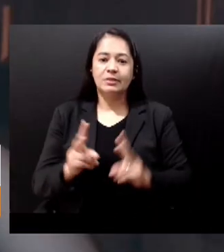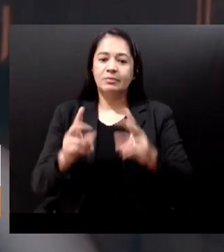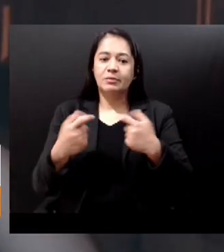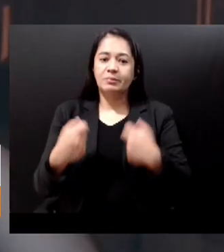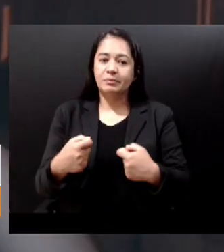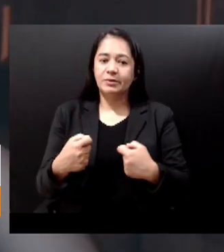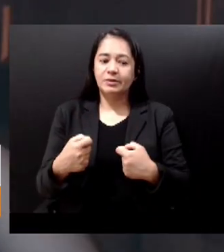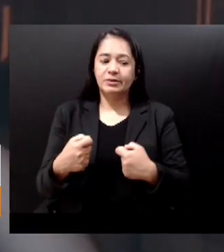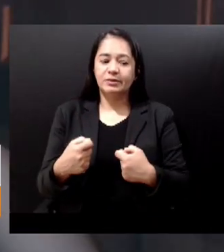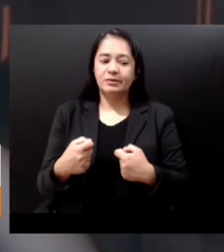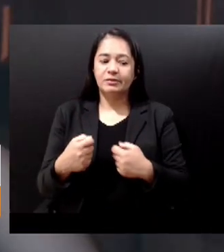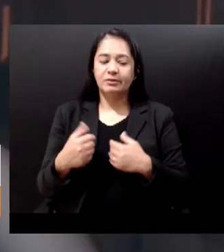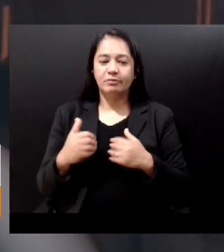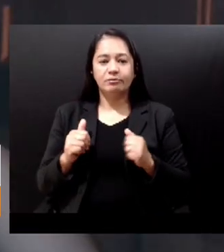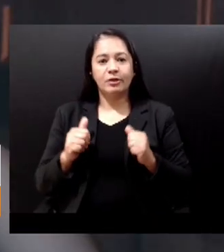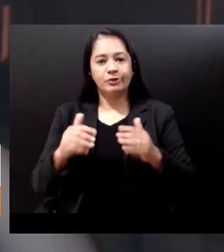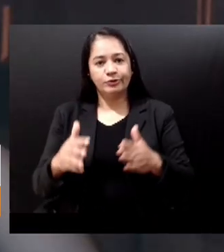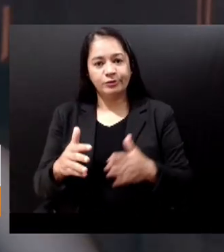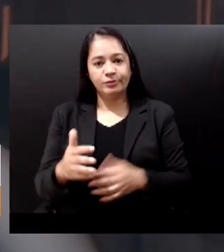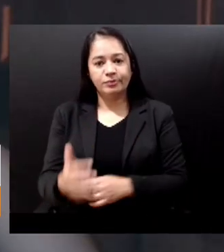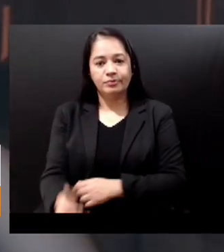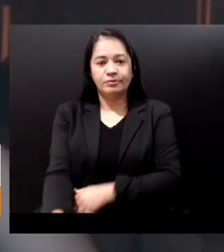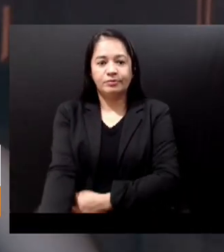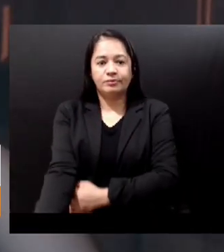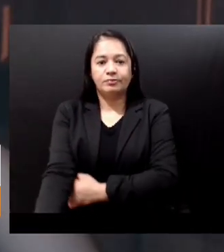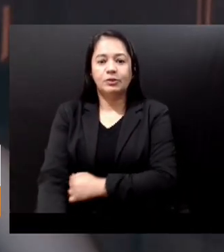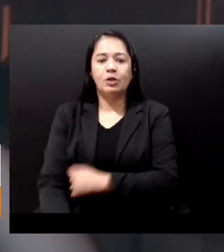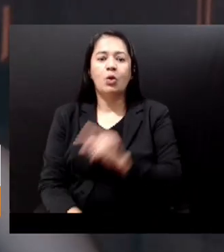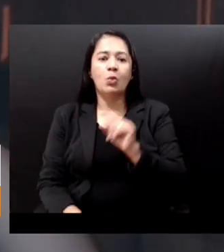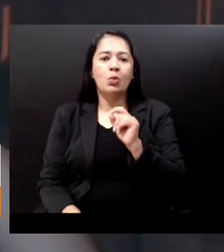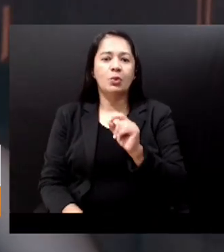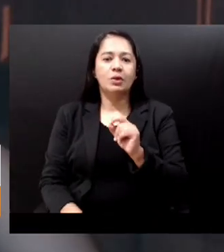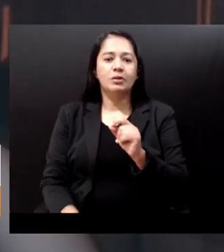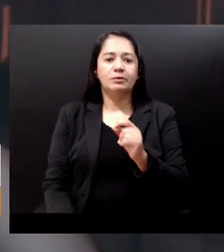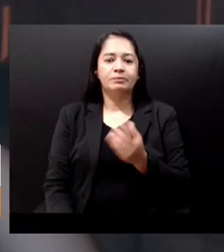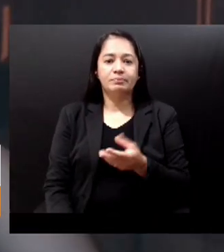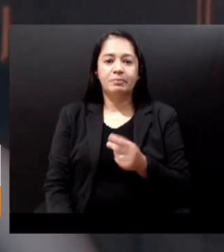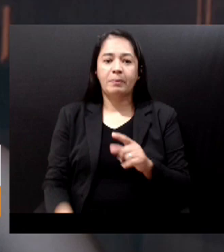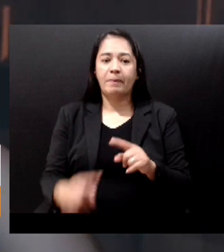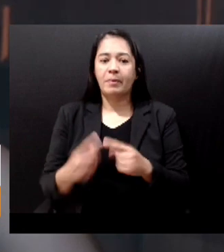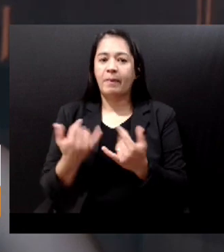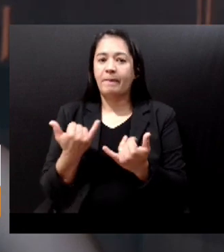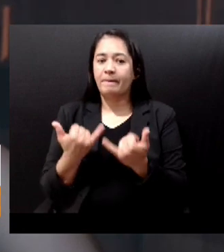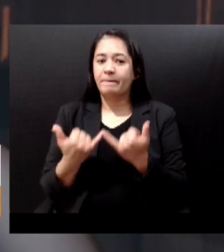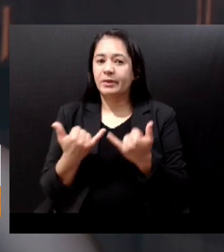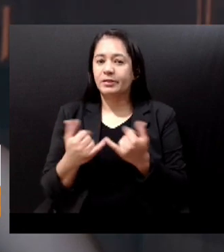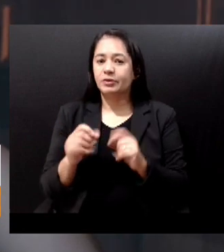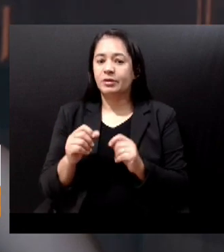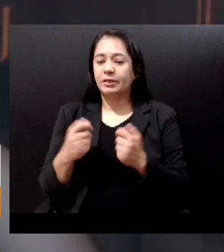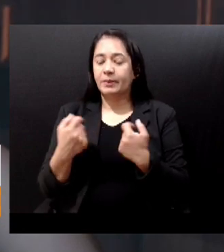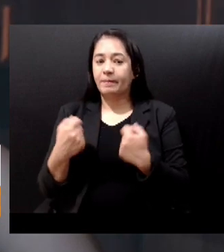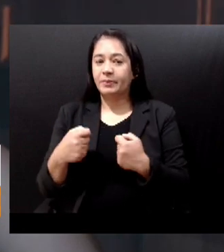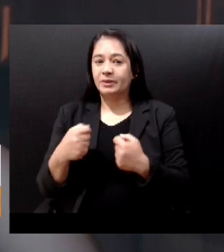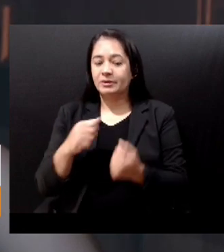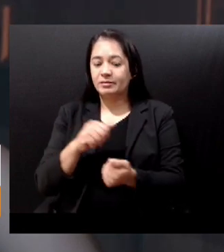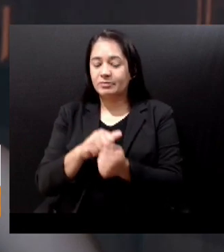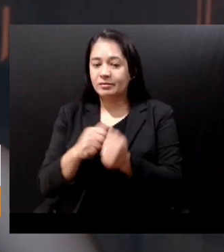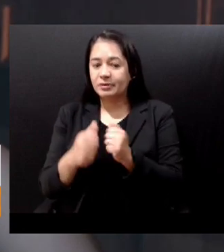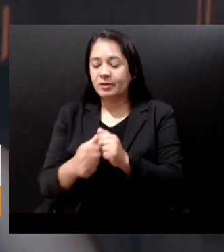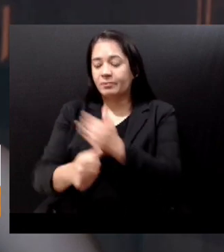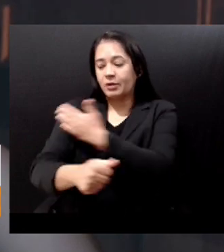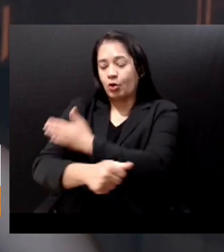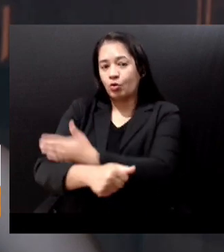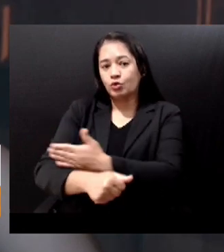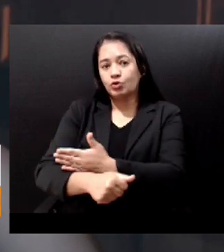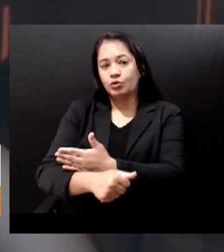para trás, o que é frustrante. Mas me parece que é preciso adaptar esses hábitos à realidade de cada um. E para